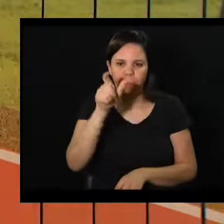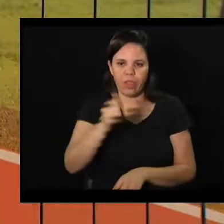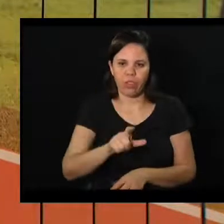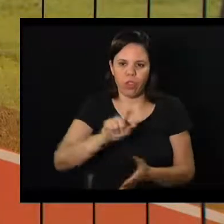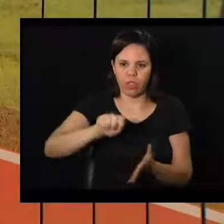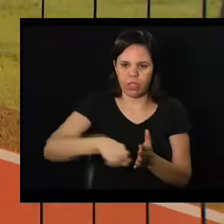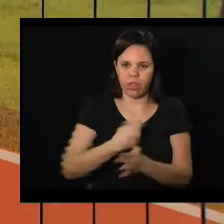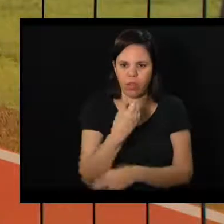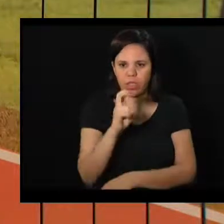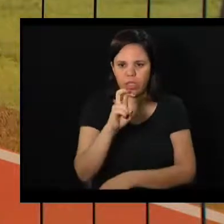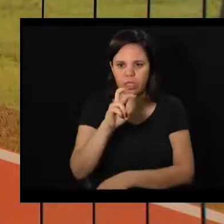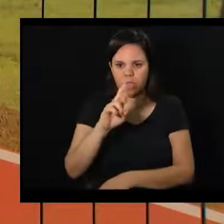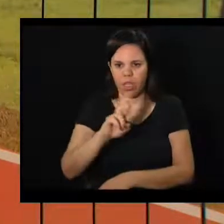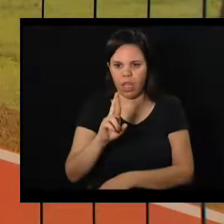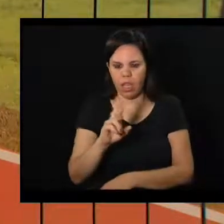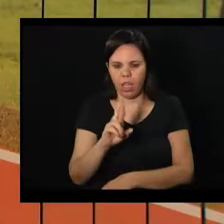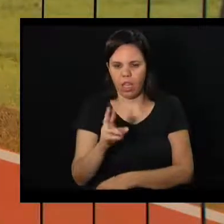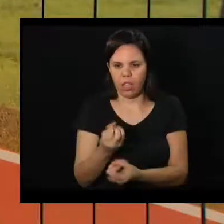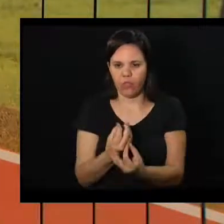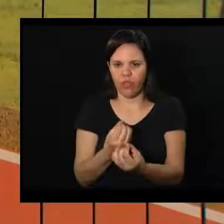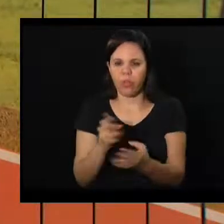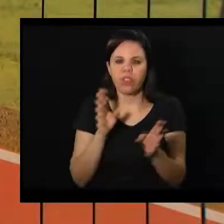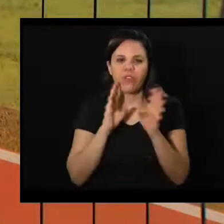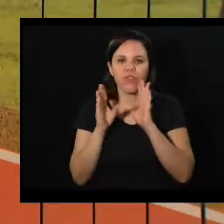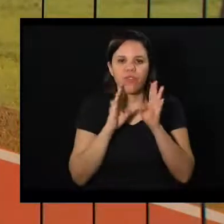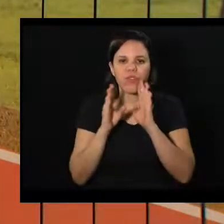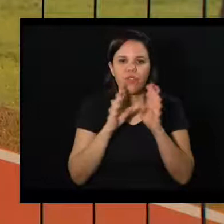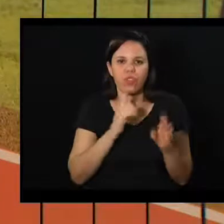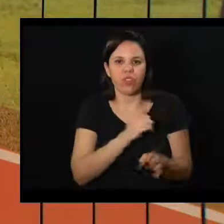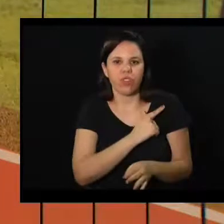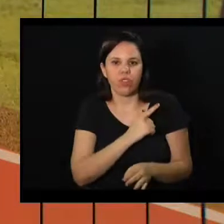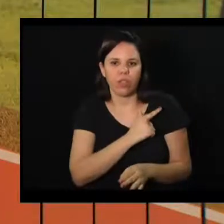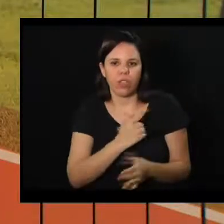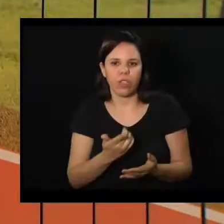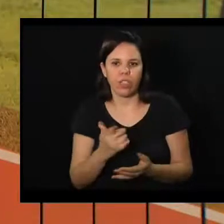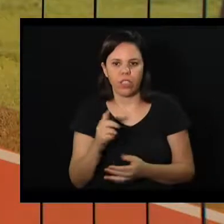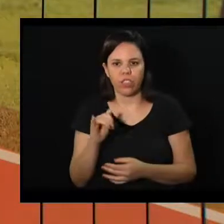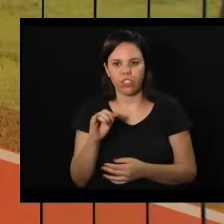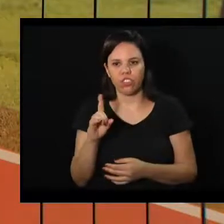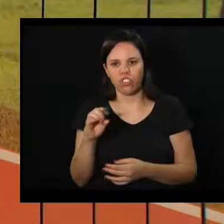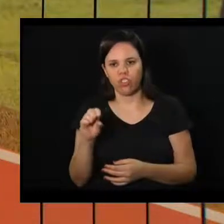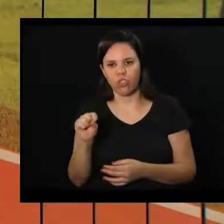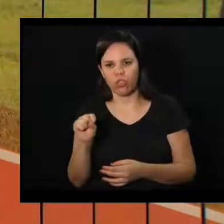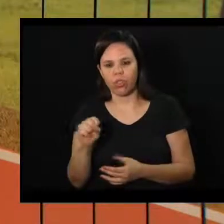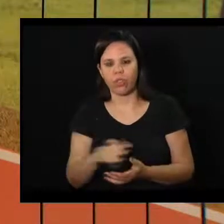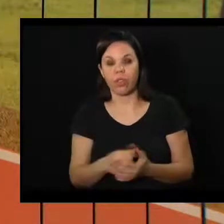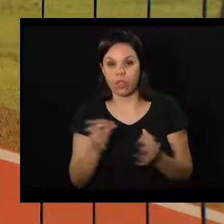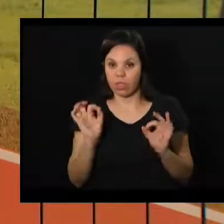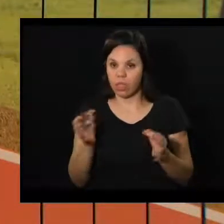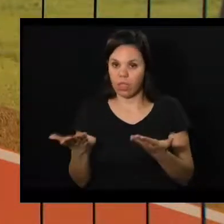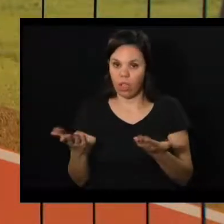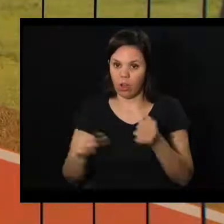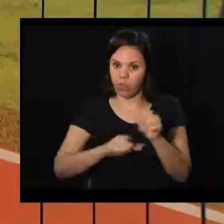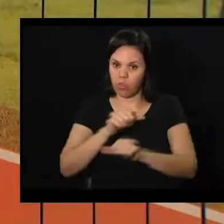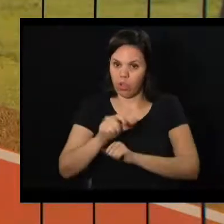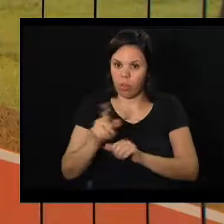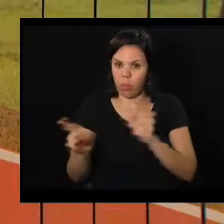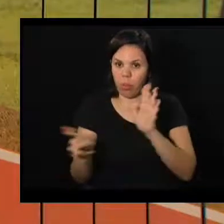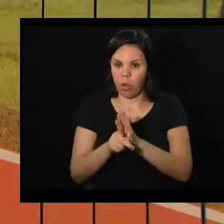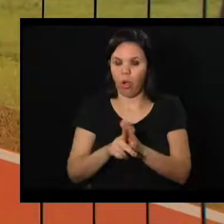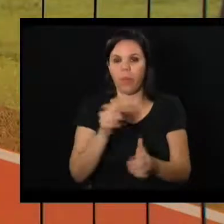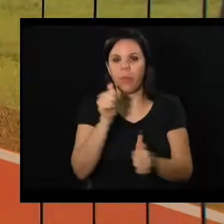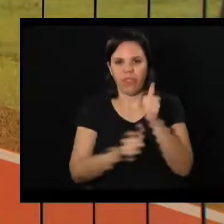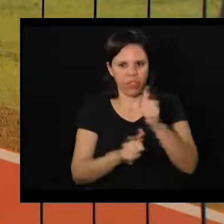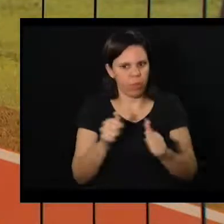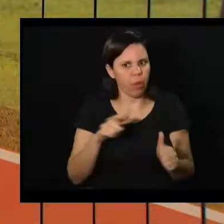R$15. Informações no Facebook do Guarani Indians. Tá certo? Mudando agora de futebol, porque hoje tem rodada